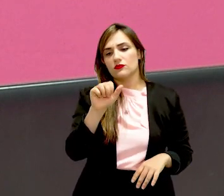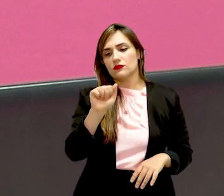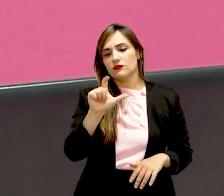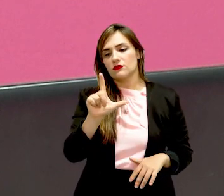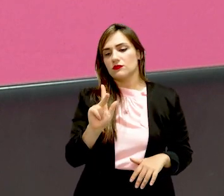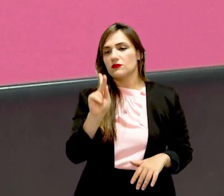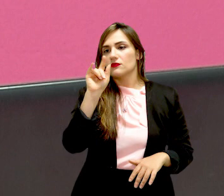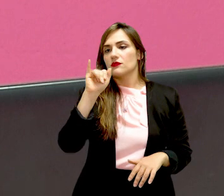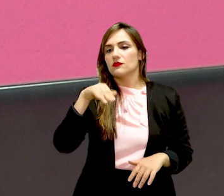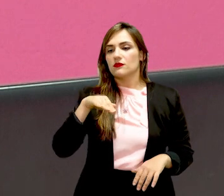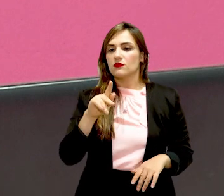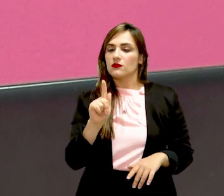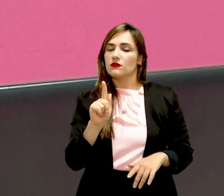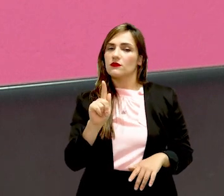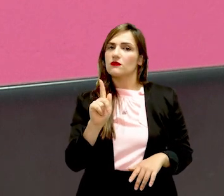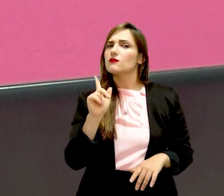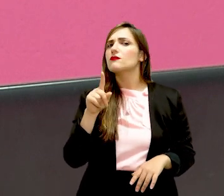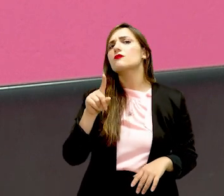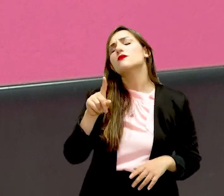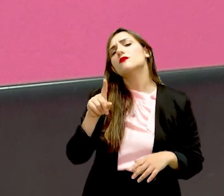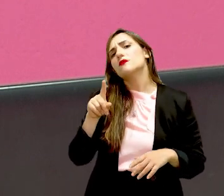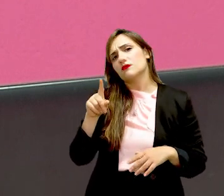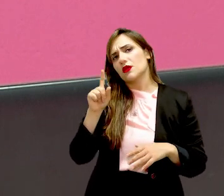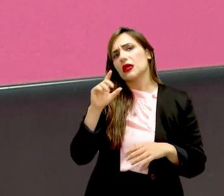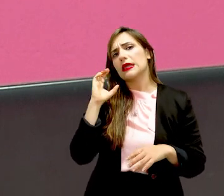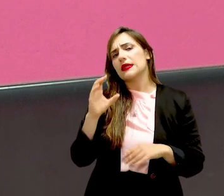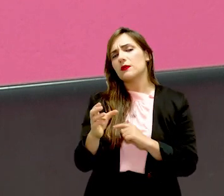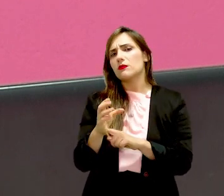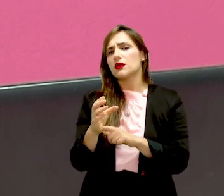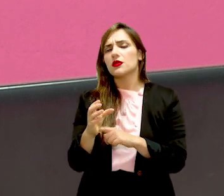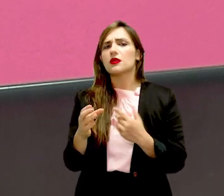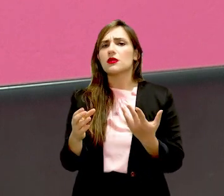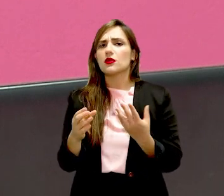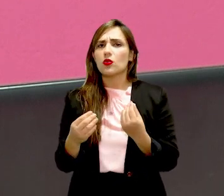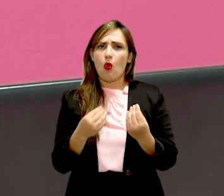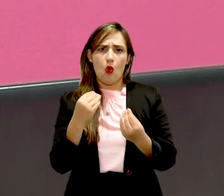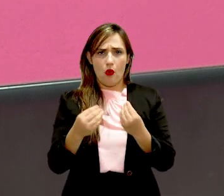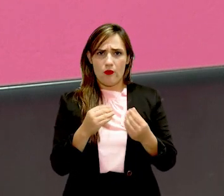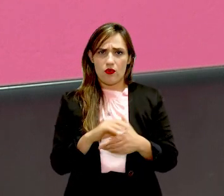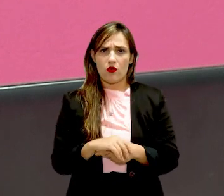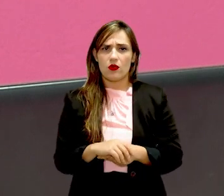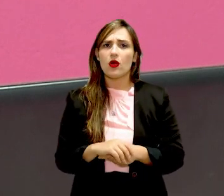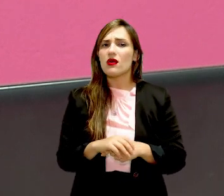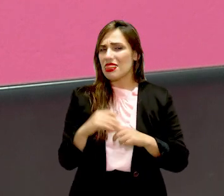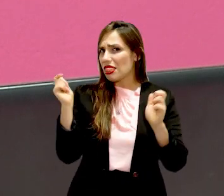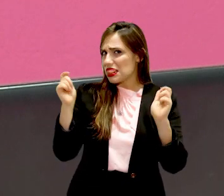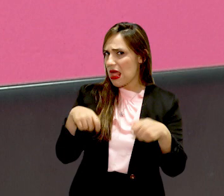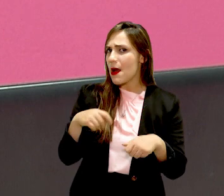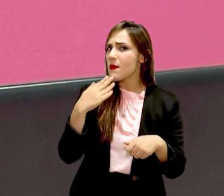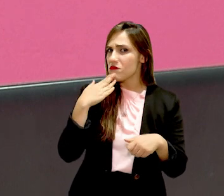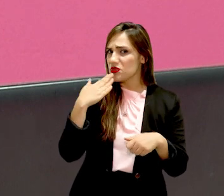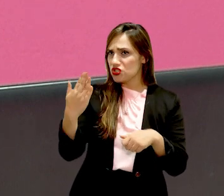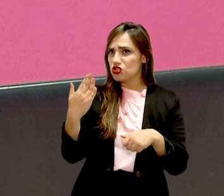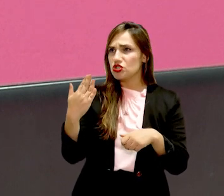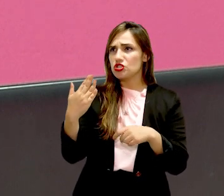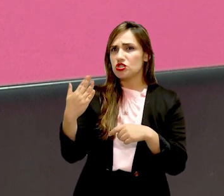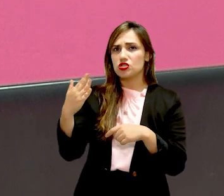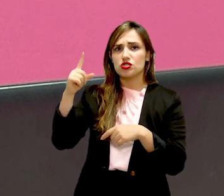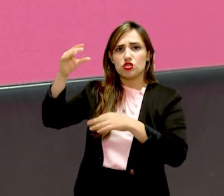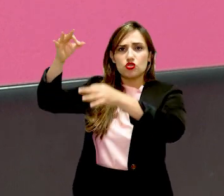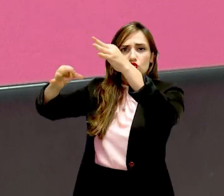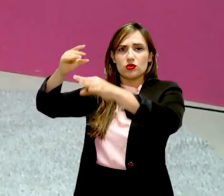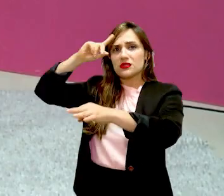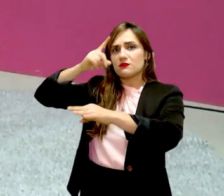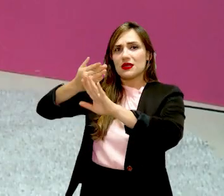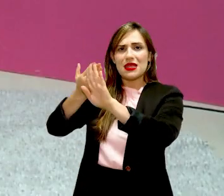dessa prática, é possível colocar em prática uma medida protetiva em cima de uma prática de stalking, de um perseguidor,